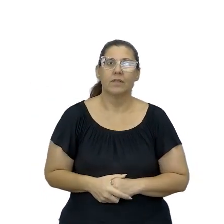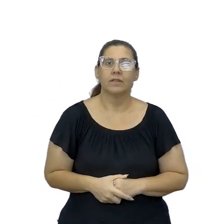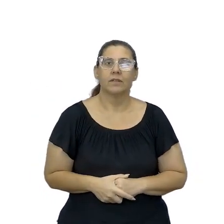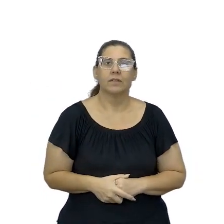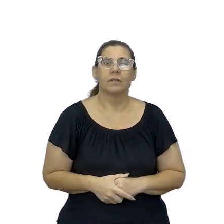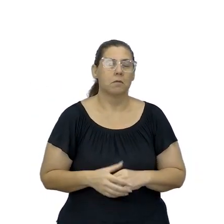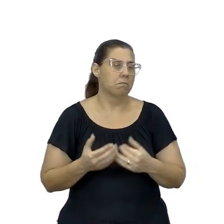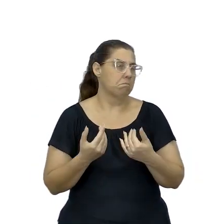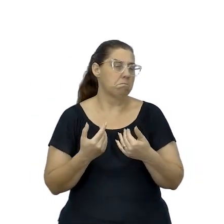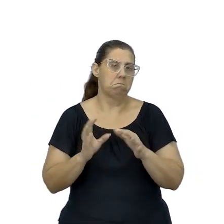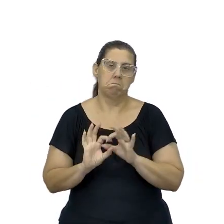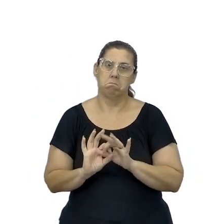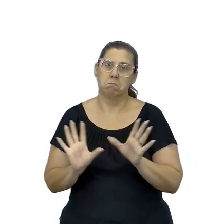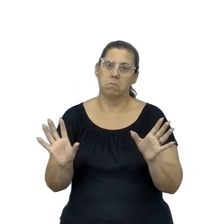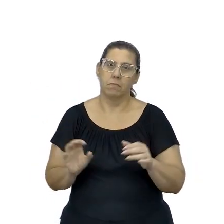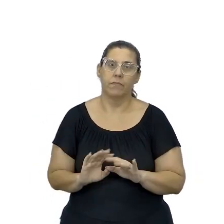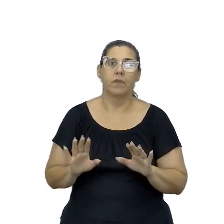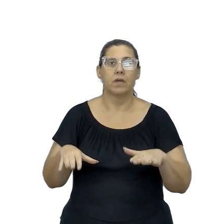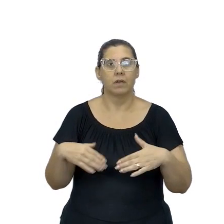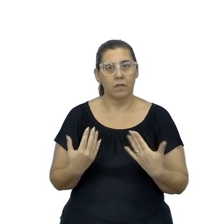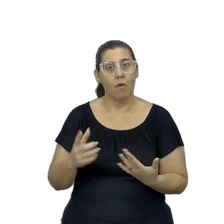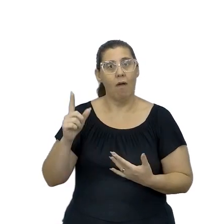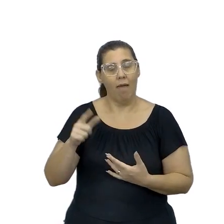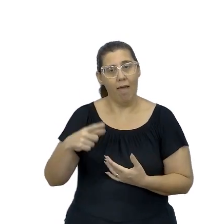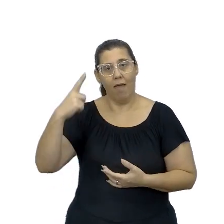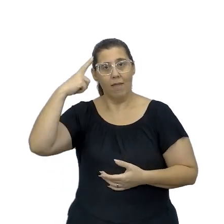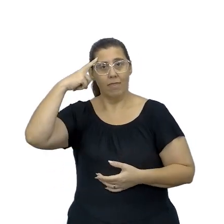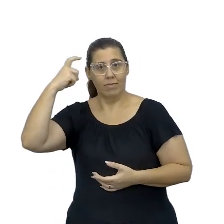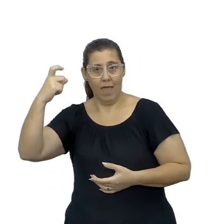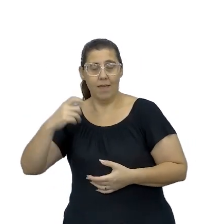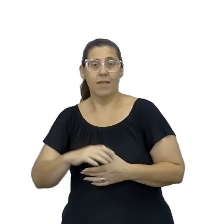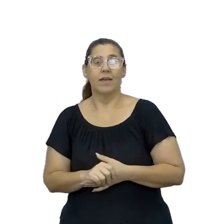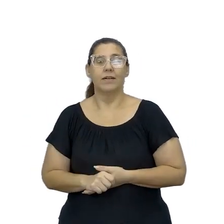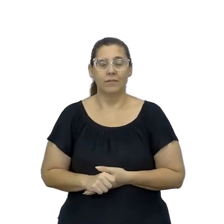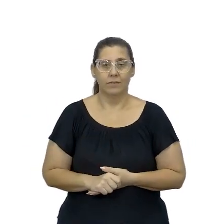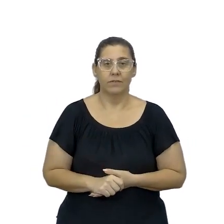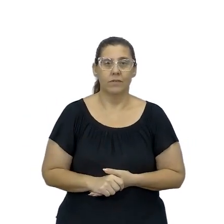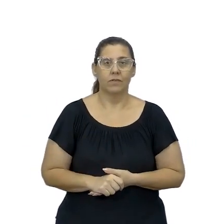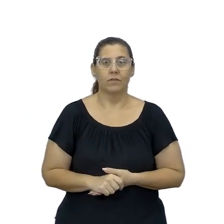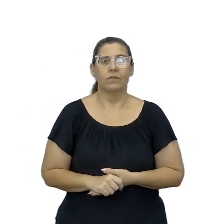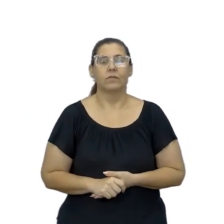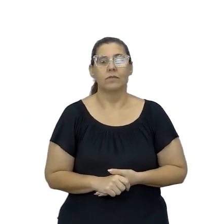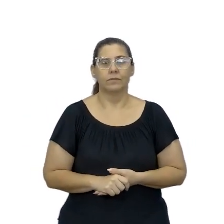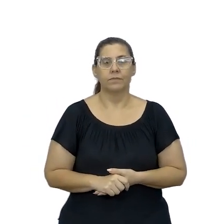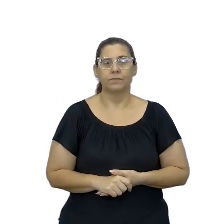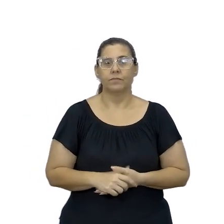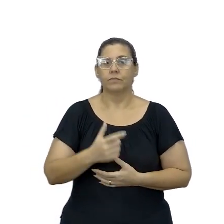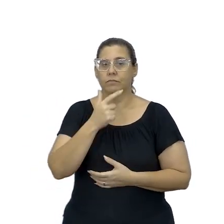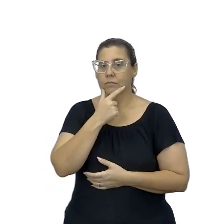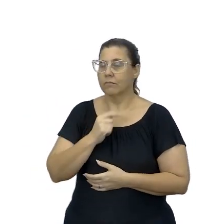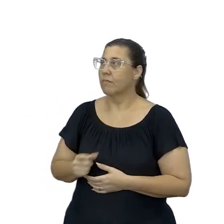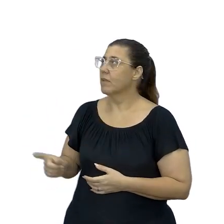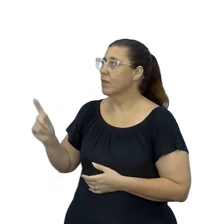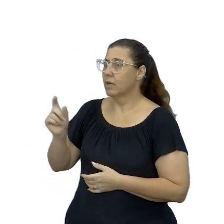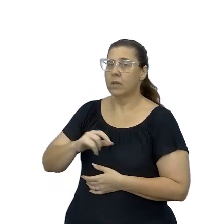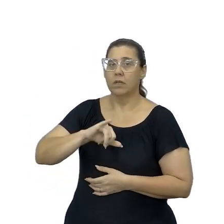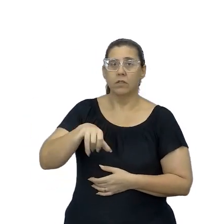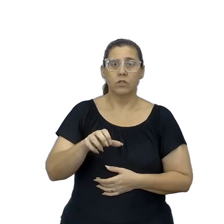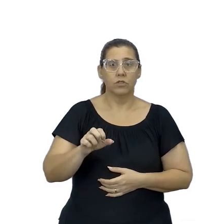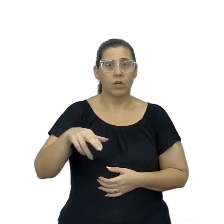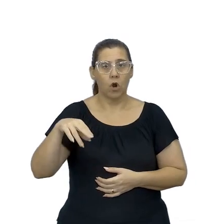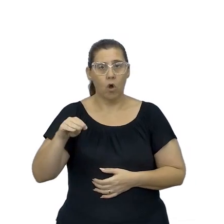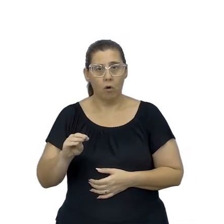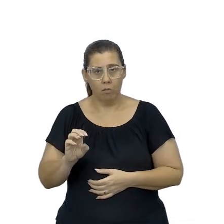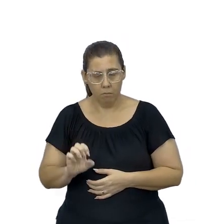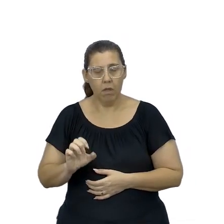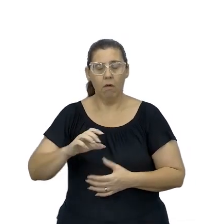mais aprofundado. Tá? Então, essa é a ideia, né, da obra aí de Jerome Brunner durante esse período que é conhecido